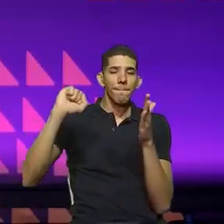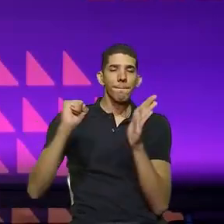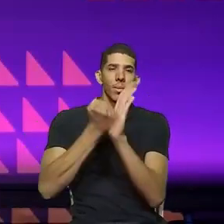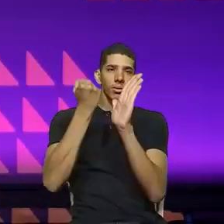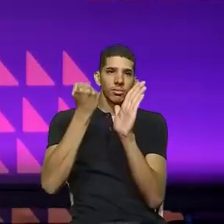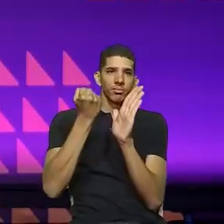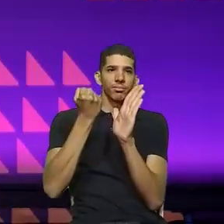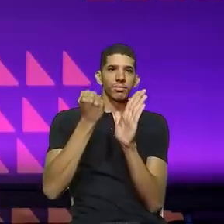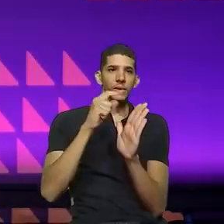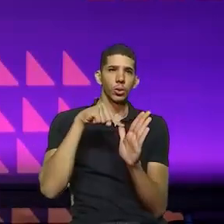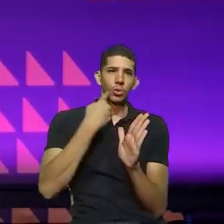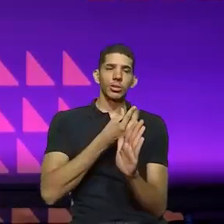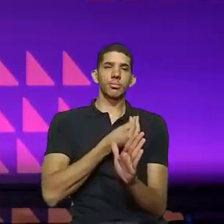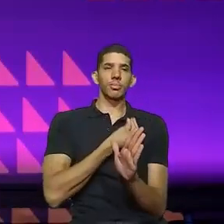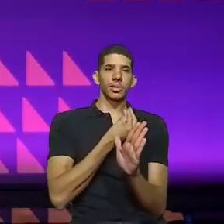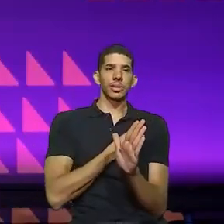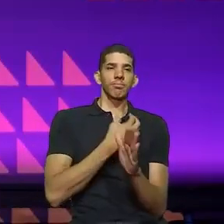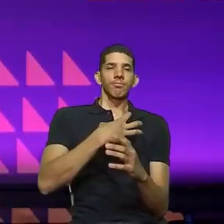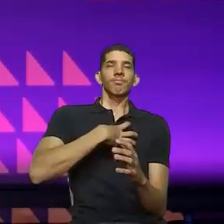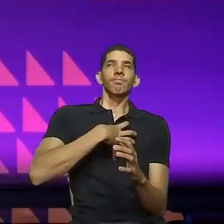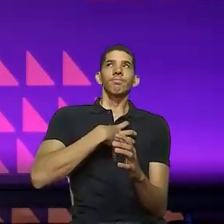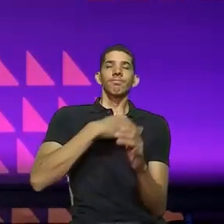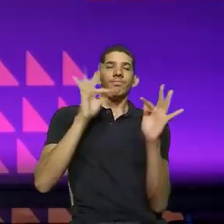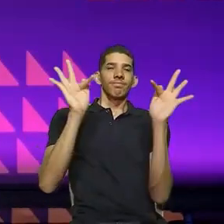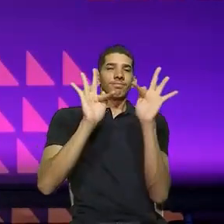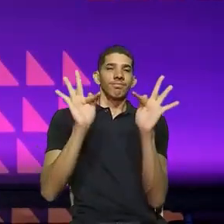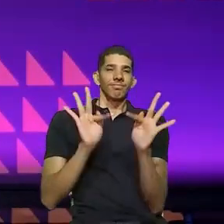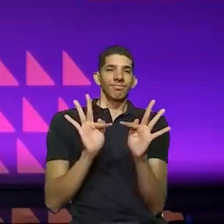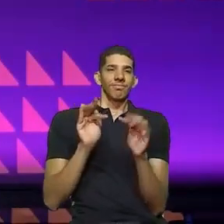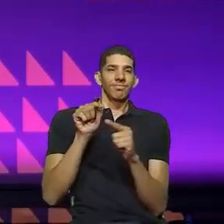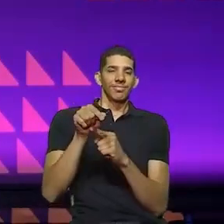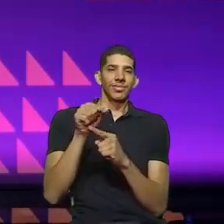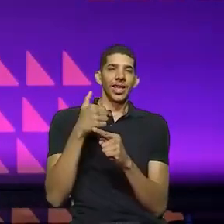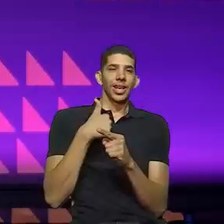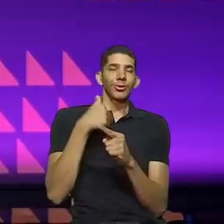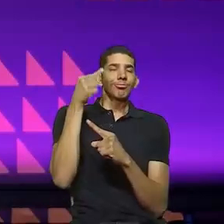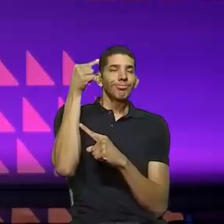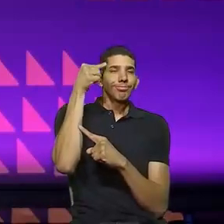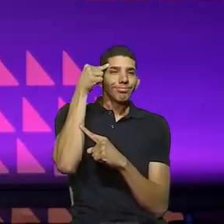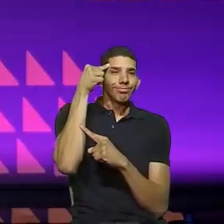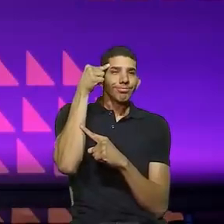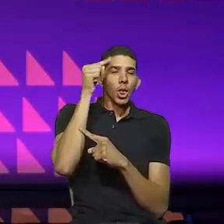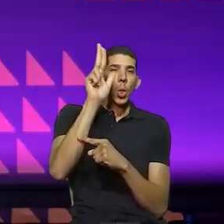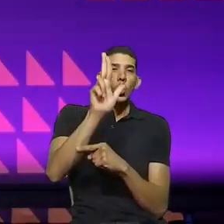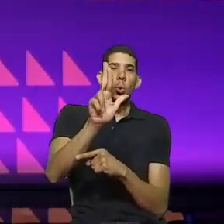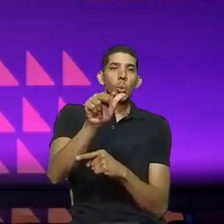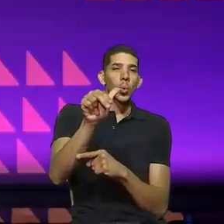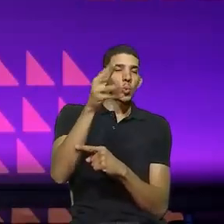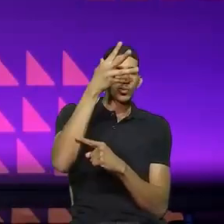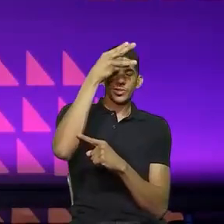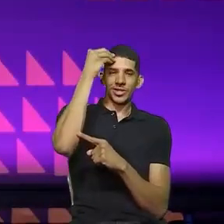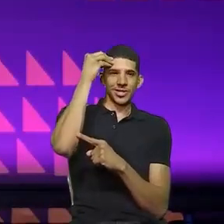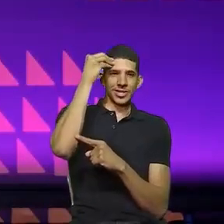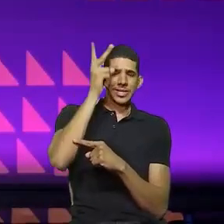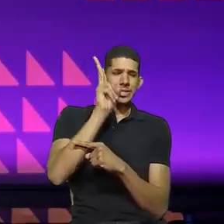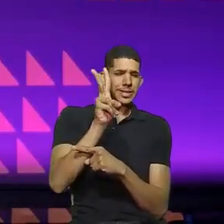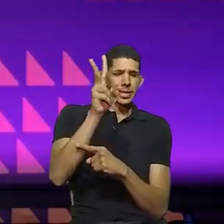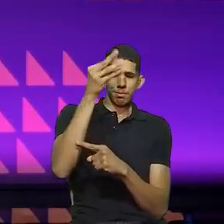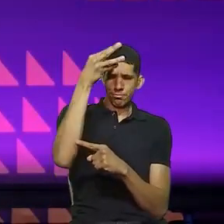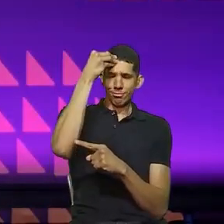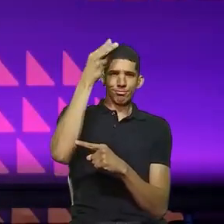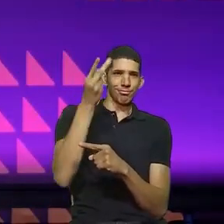uma história de felicidade, assim, que a senhora pense e fala, nossa, nunca vou esquecer desse dia, dessa